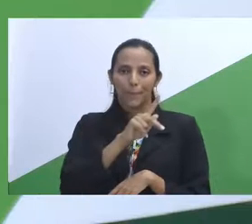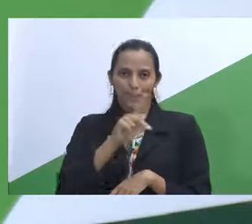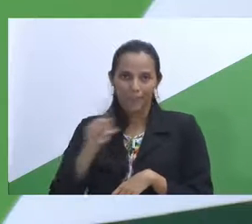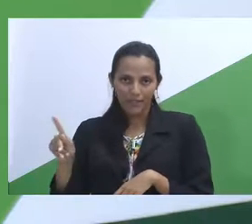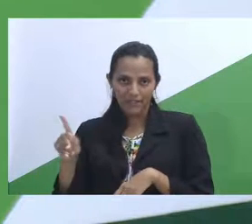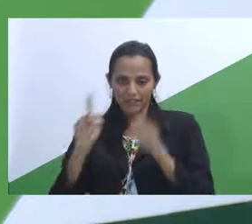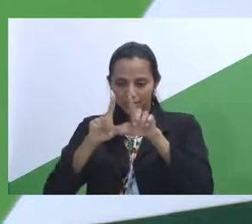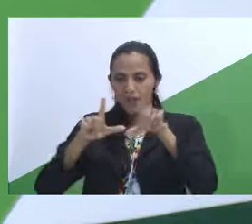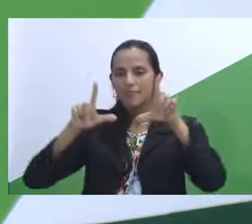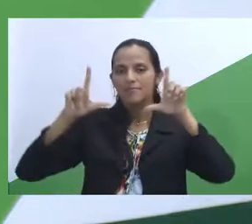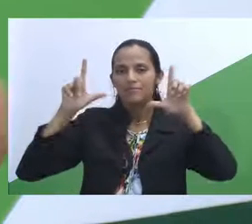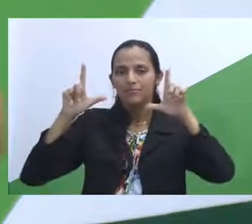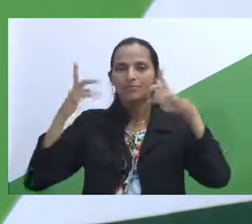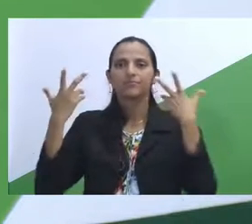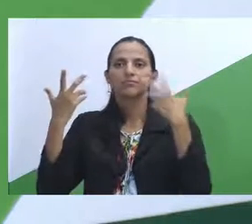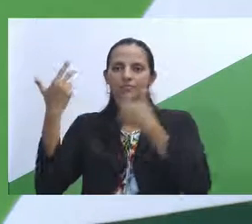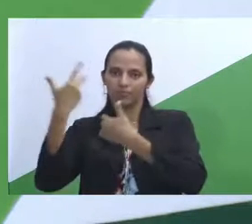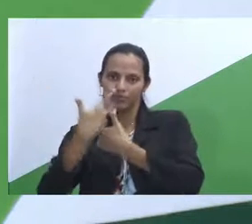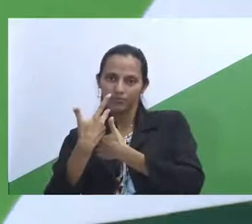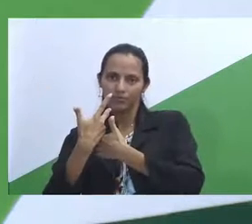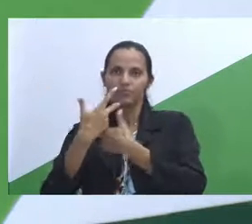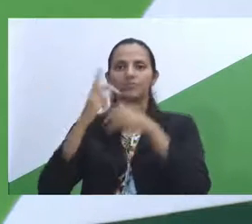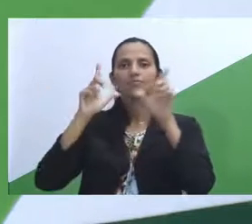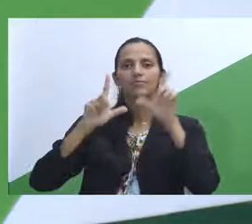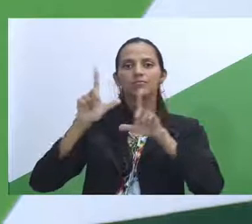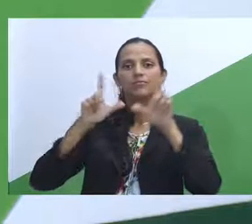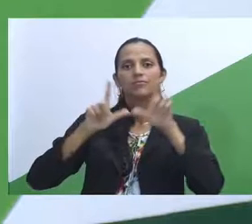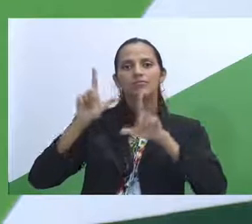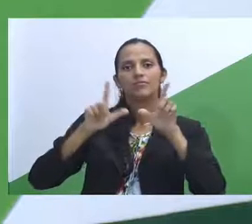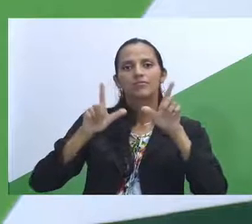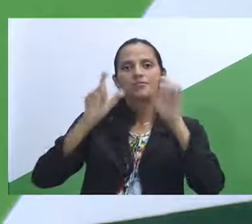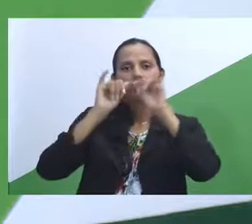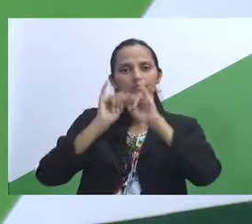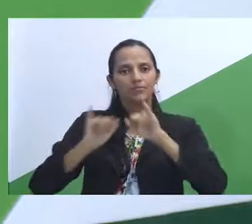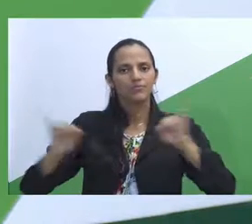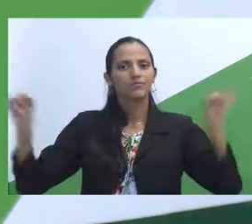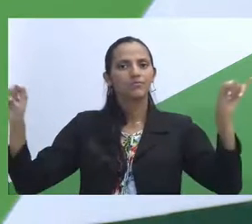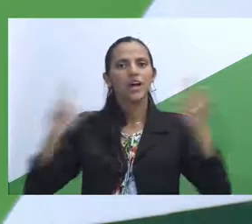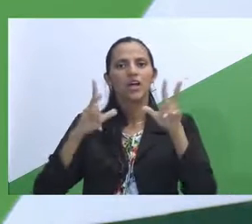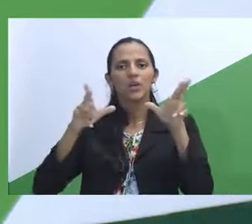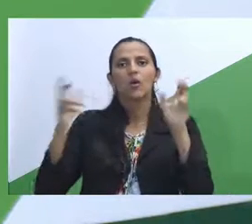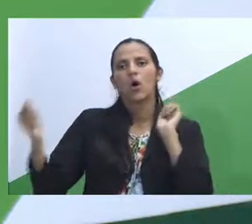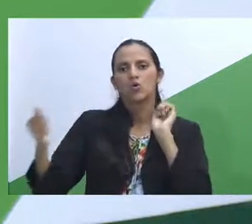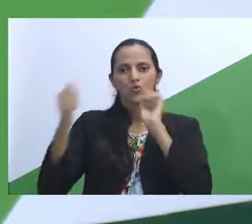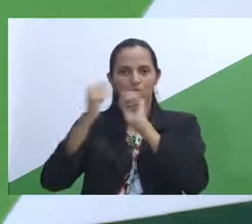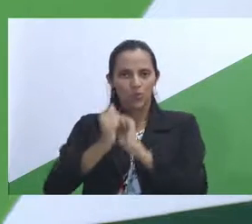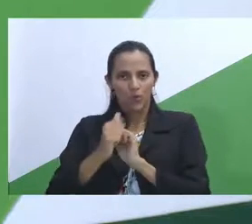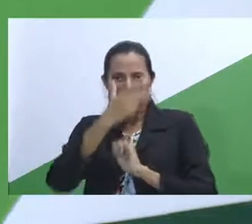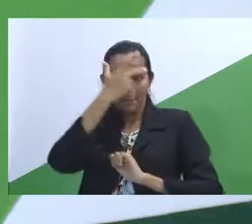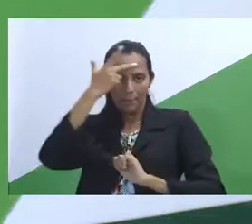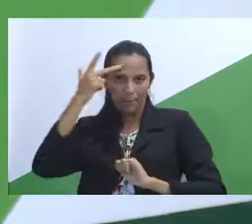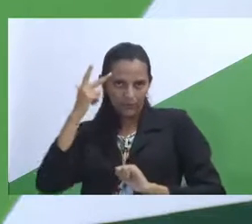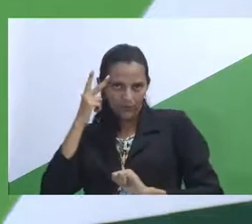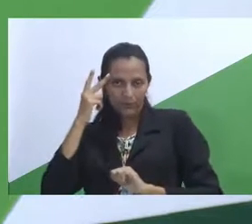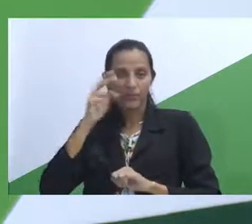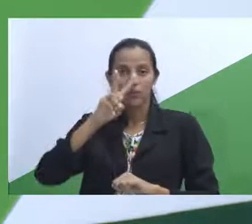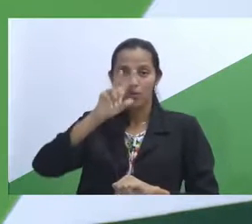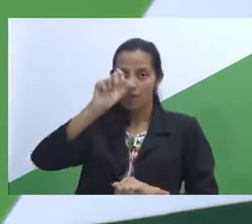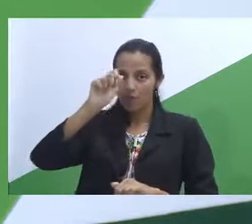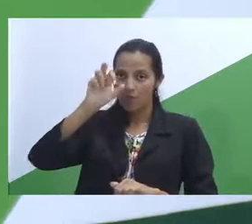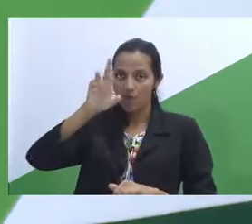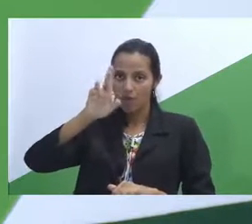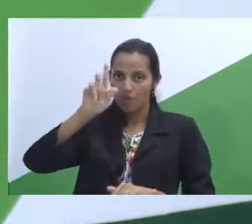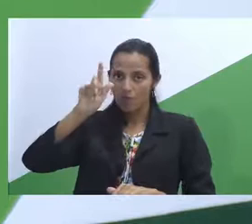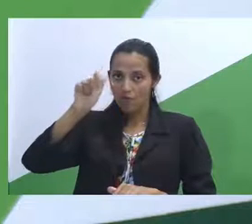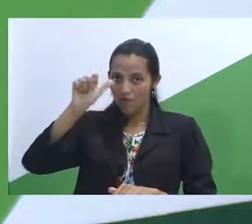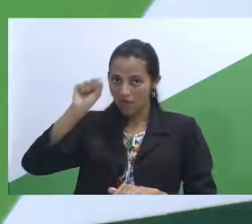né, como aquela primeira imagem que nós tivemos, muito próximo, então, aí das pessoas, né, Vargas é visto, inclusive, como um parente próximo das famílias.